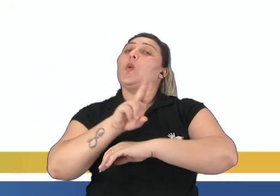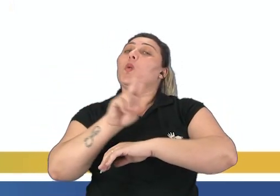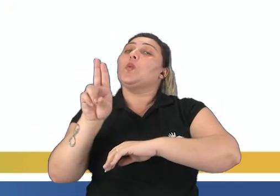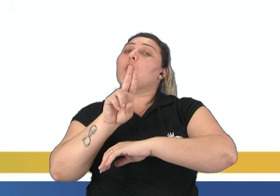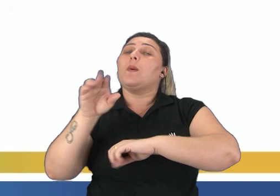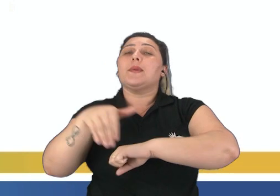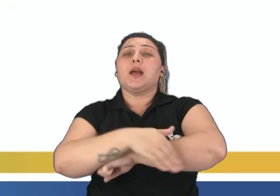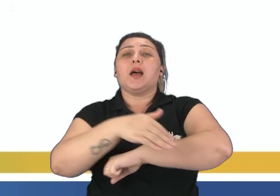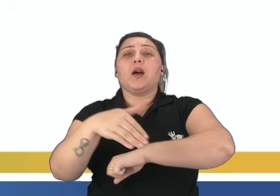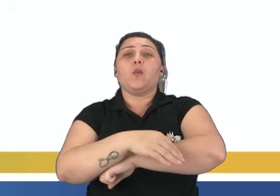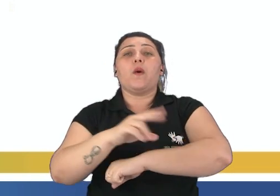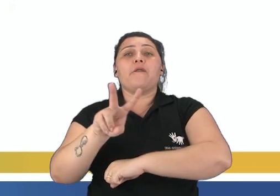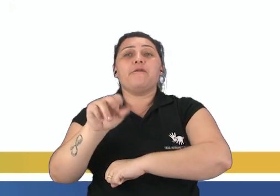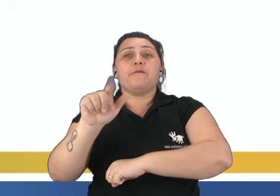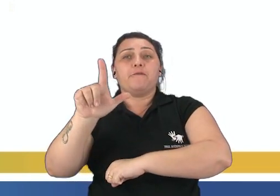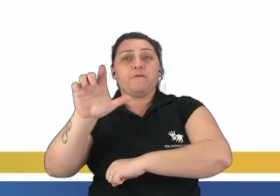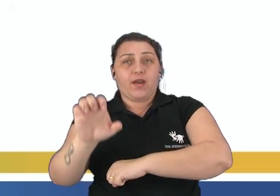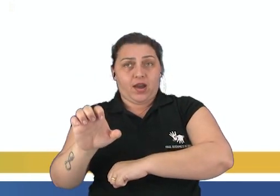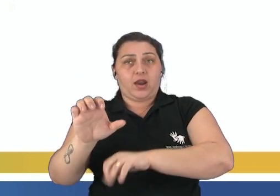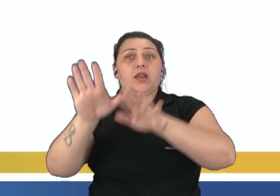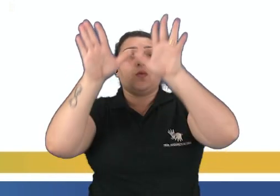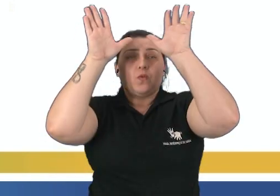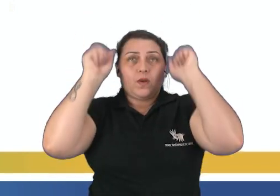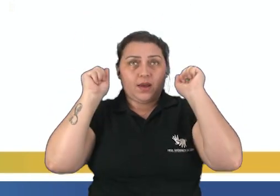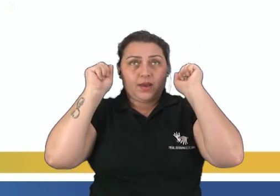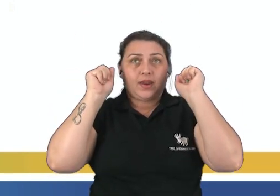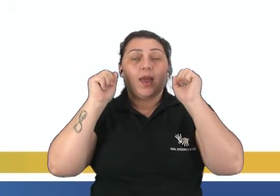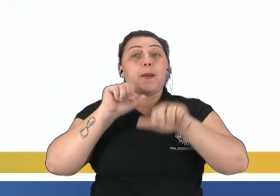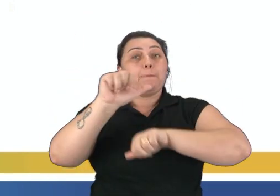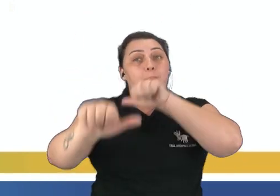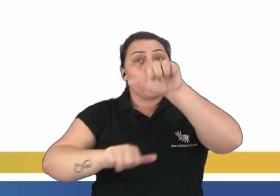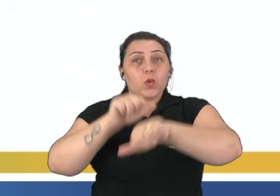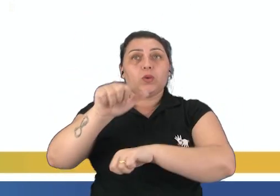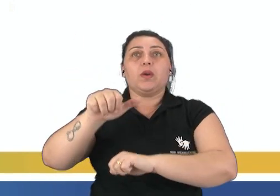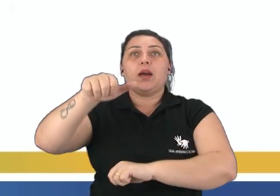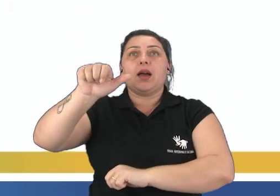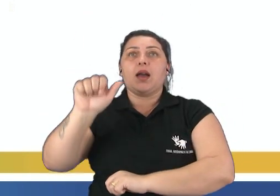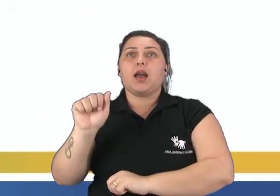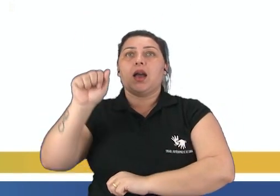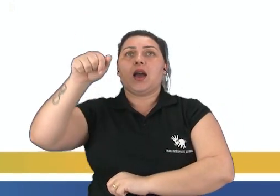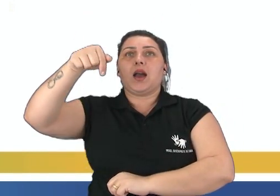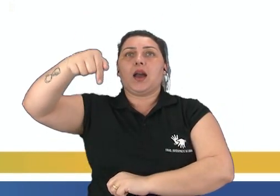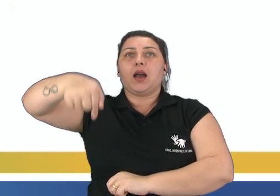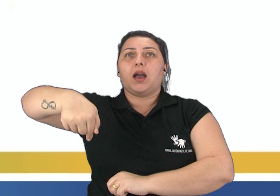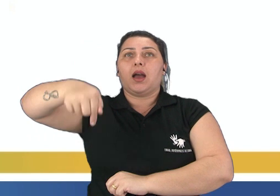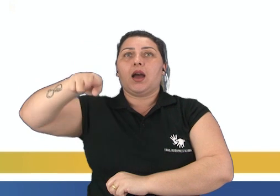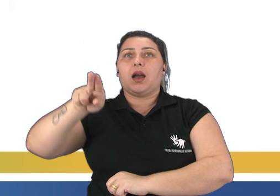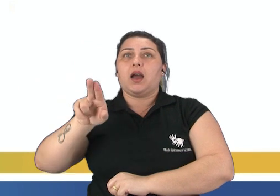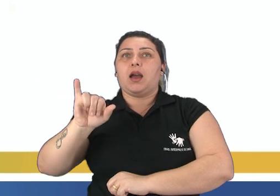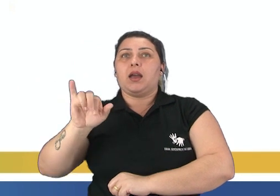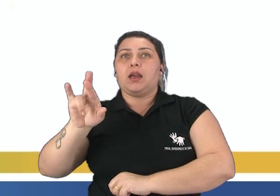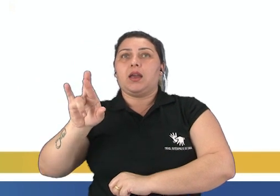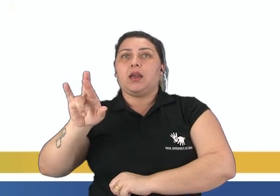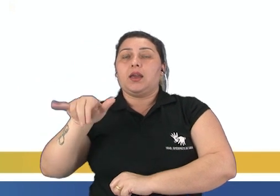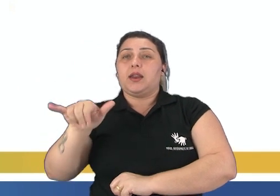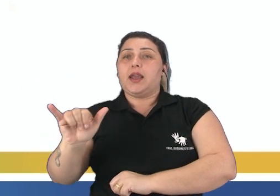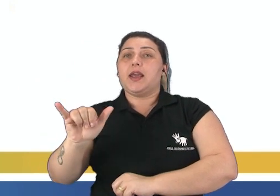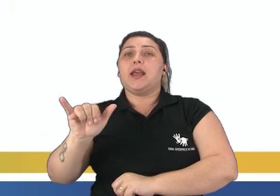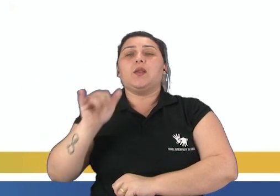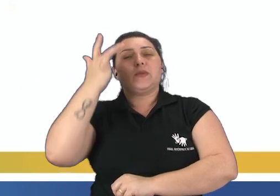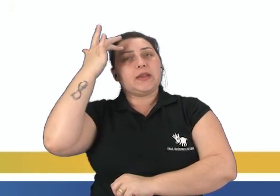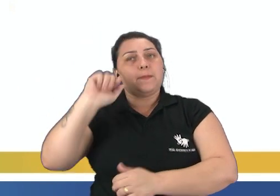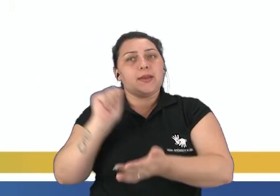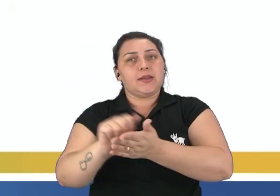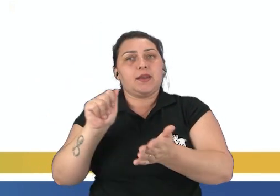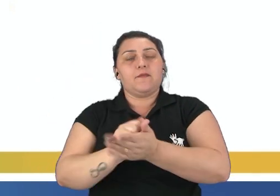do Acre. Olha só, mudou o nome, né? Aquiri, ele não sabia escrever Aquiri, então ele fez Acre, porque